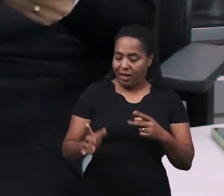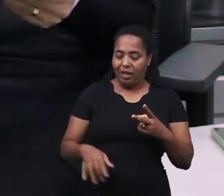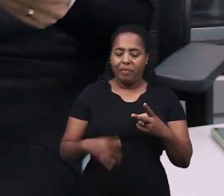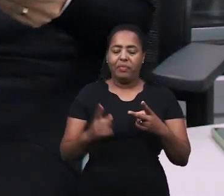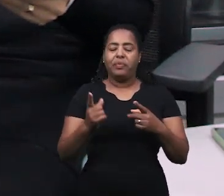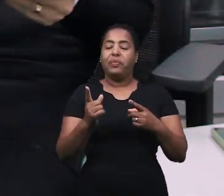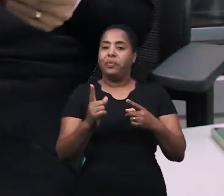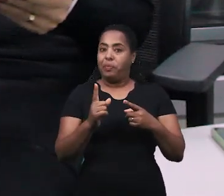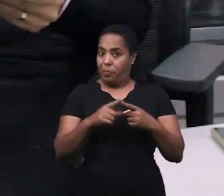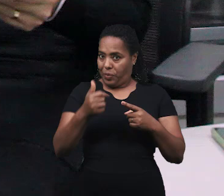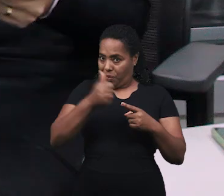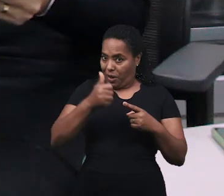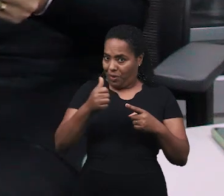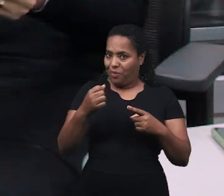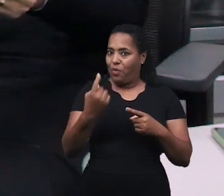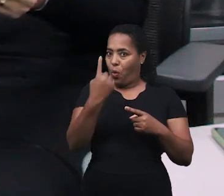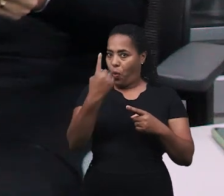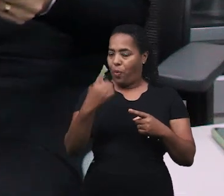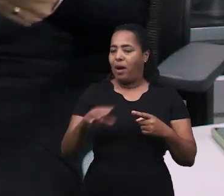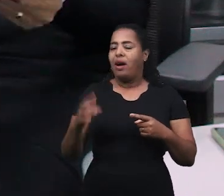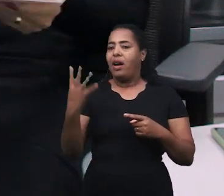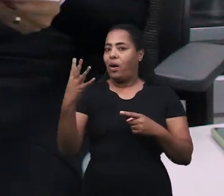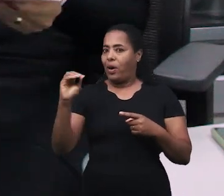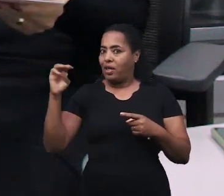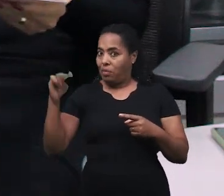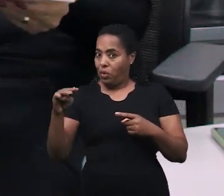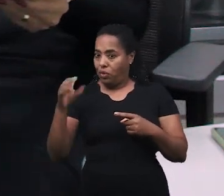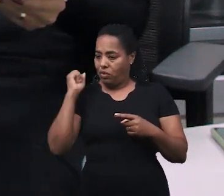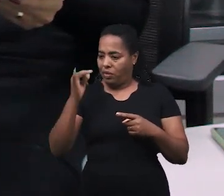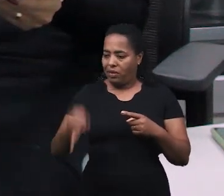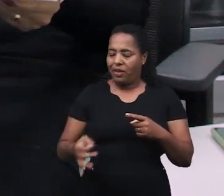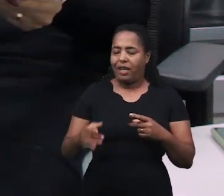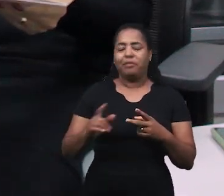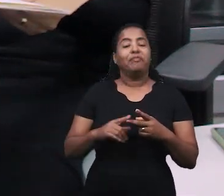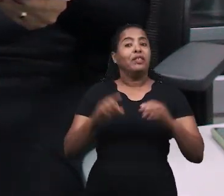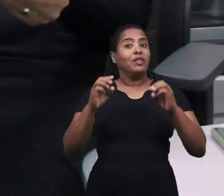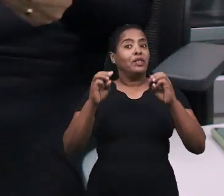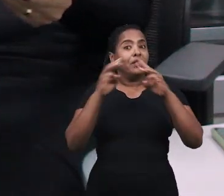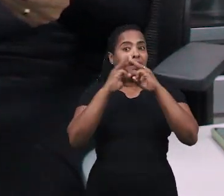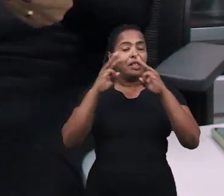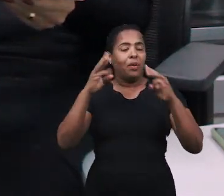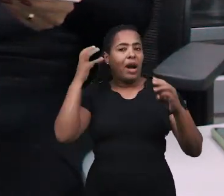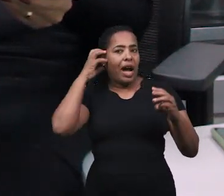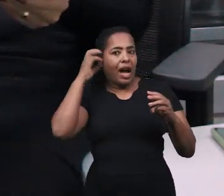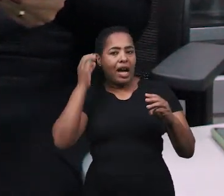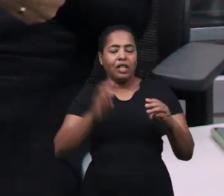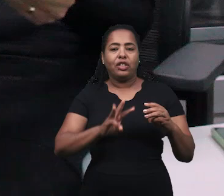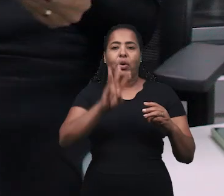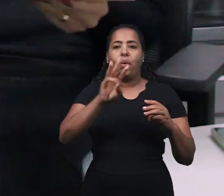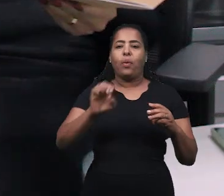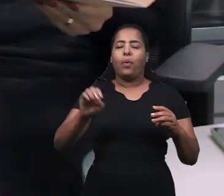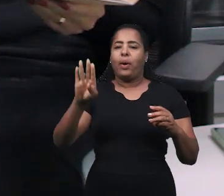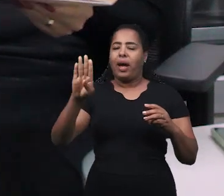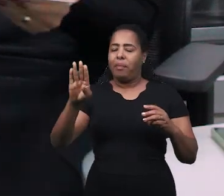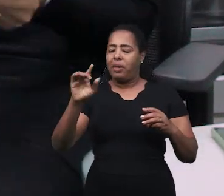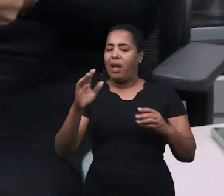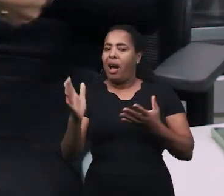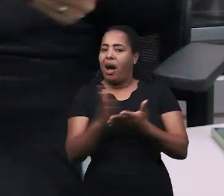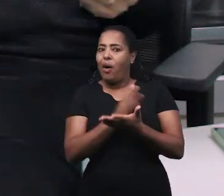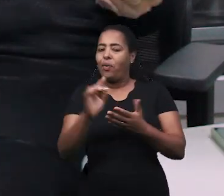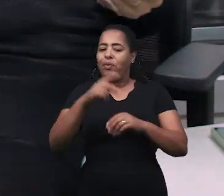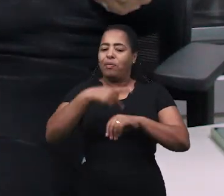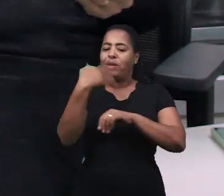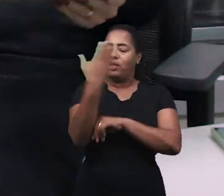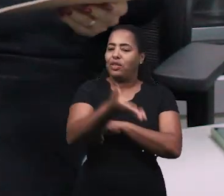Então, o inédito, o primeiro é 1h40. Como a nossa rádio é web e pega os nossos irmãos do exterior, então acredito que 1h40